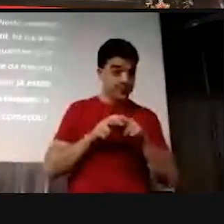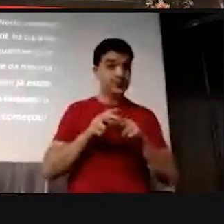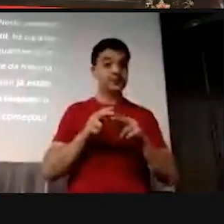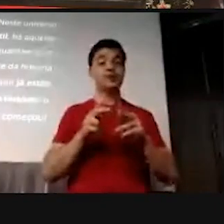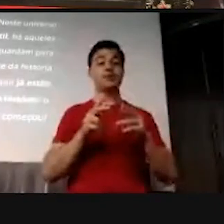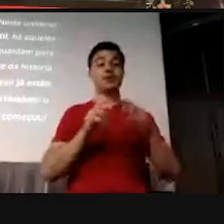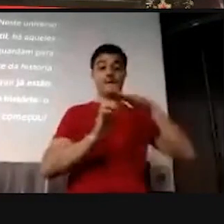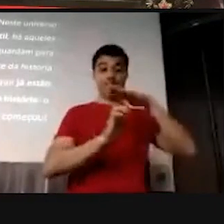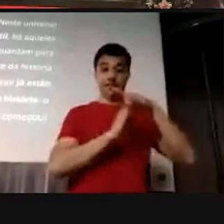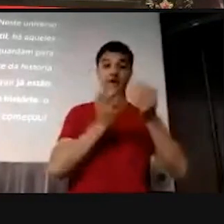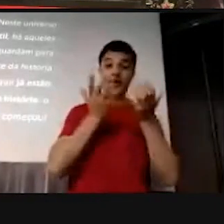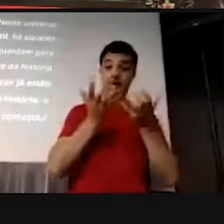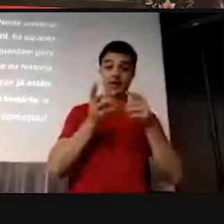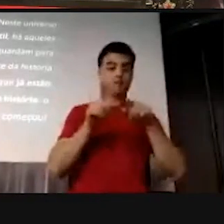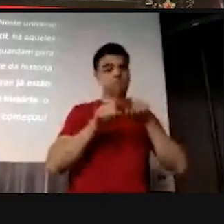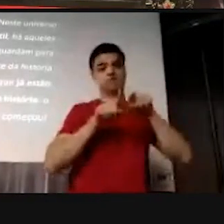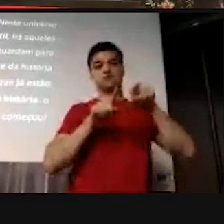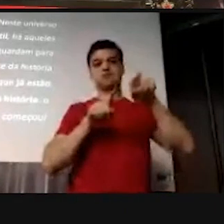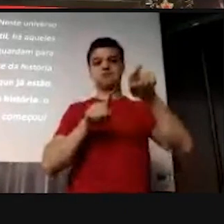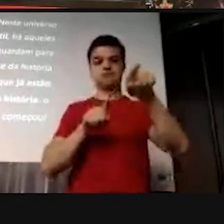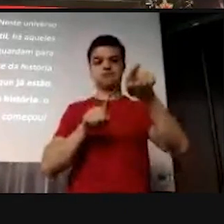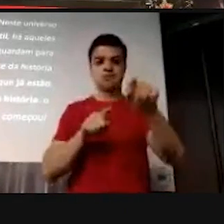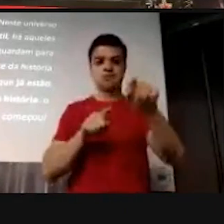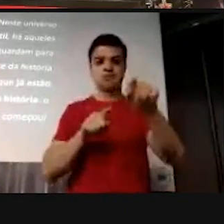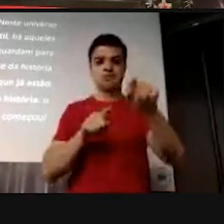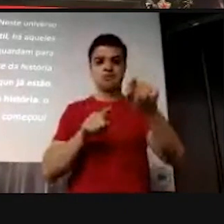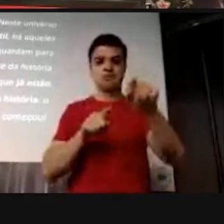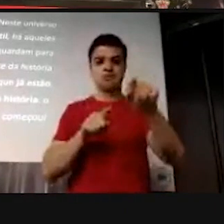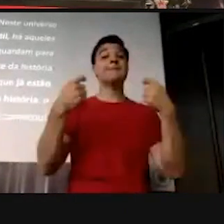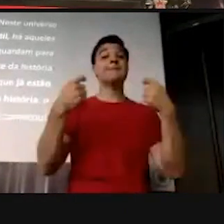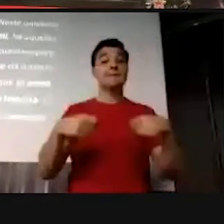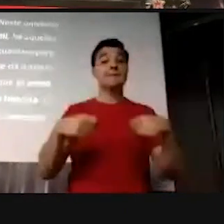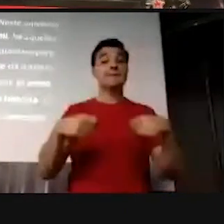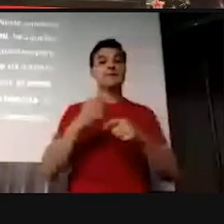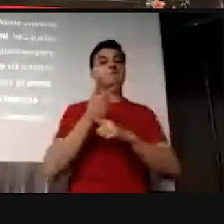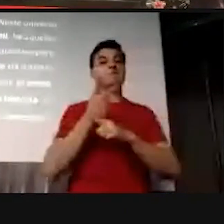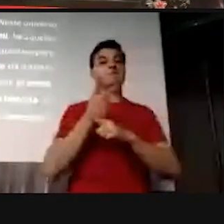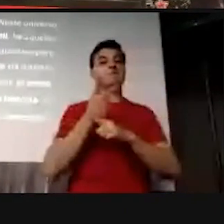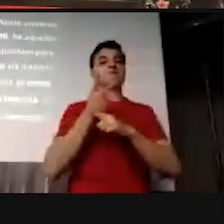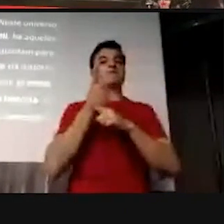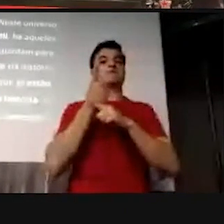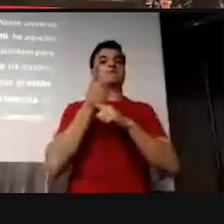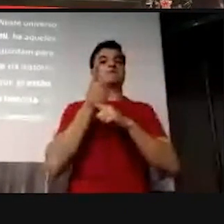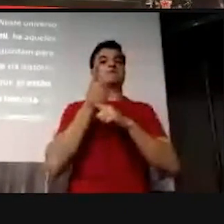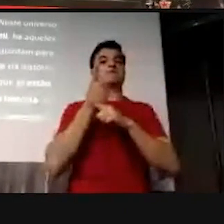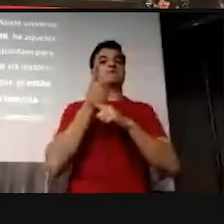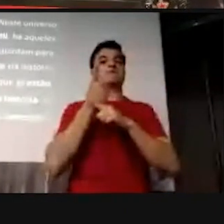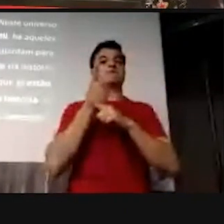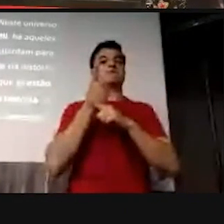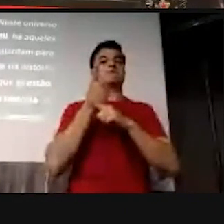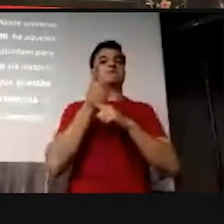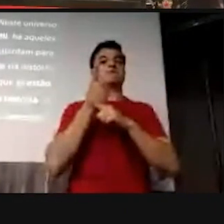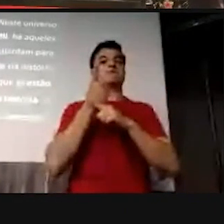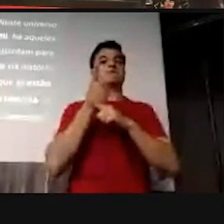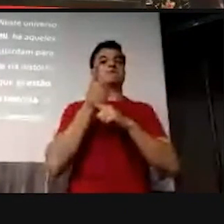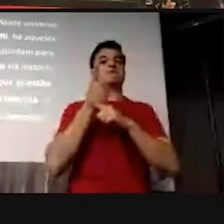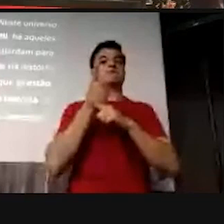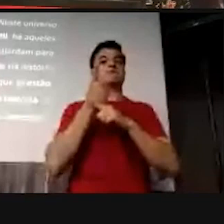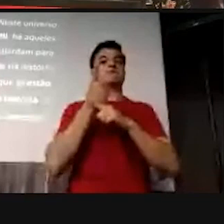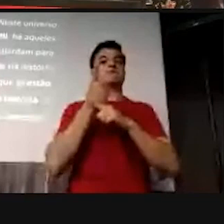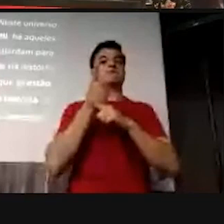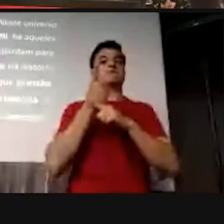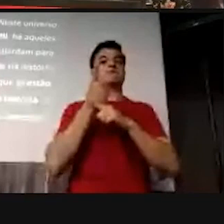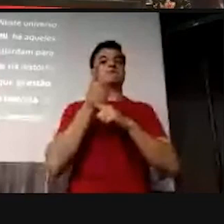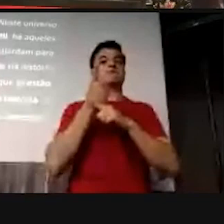precisa buscar a inovação, precisa buscar essa experimentação de coisas, de